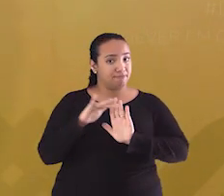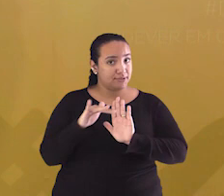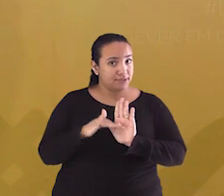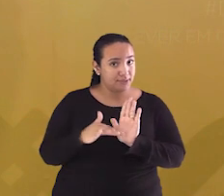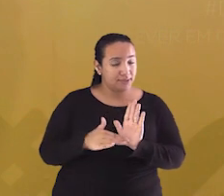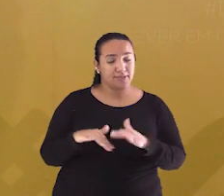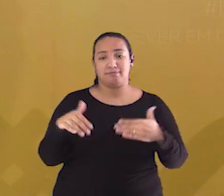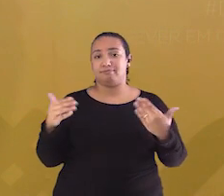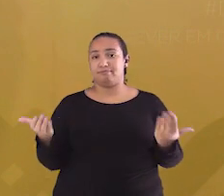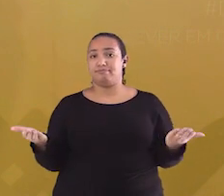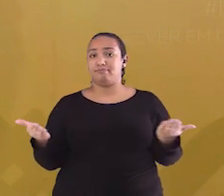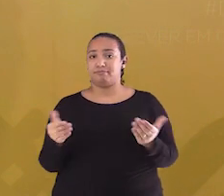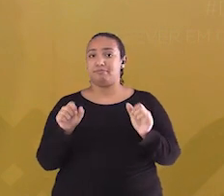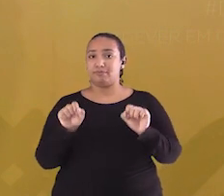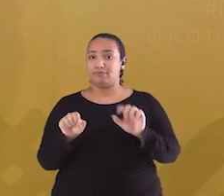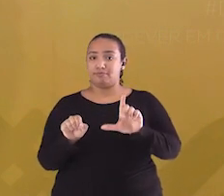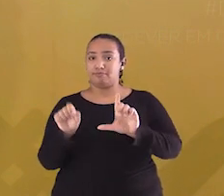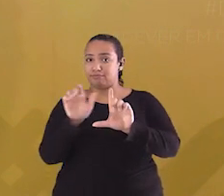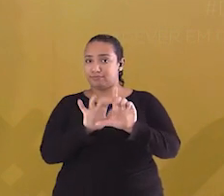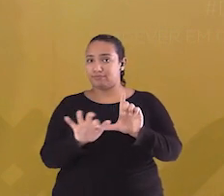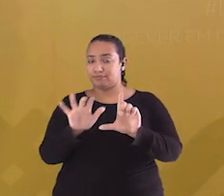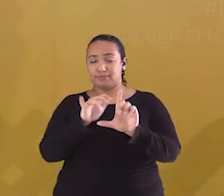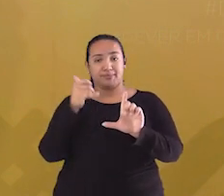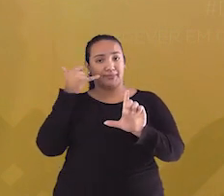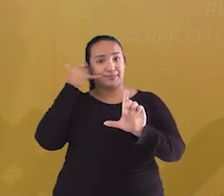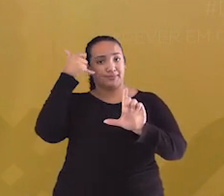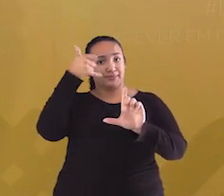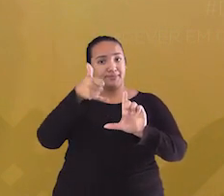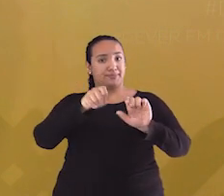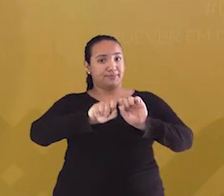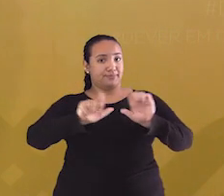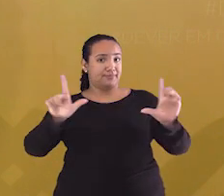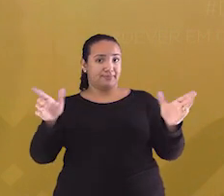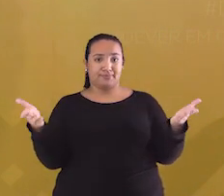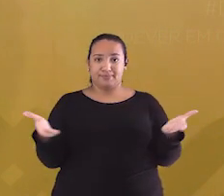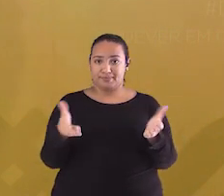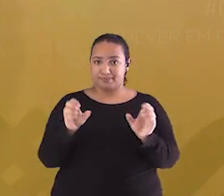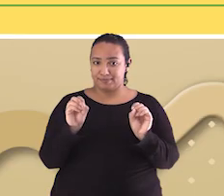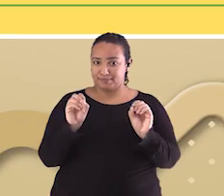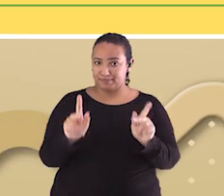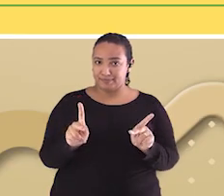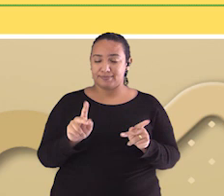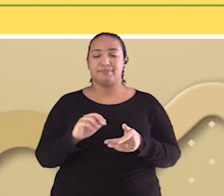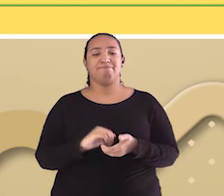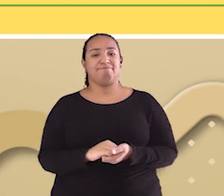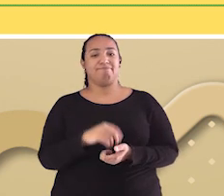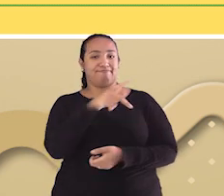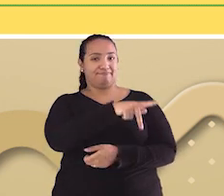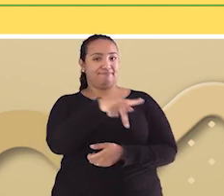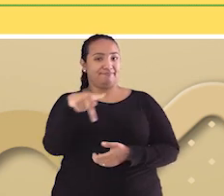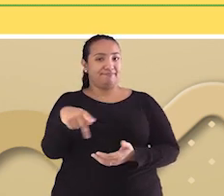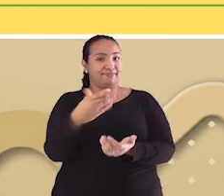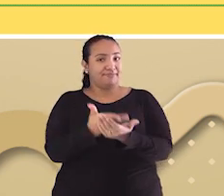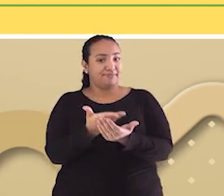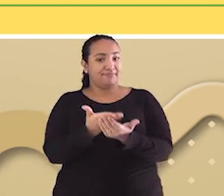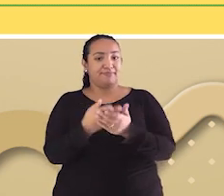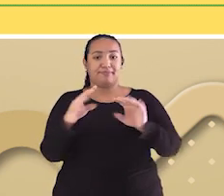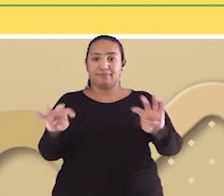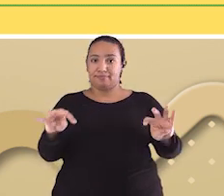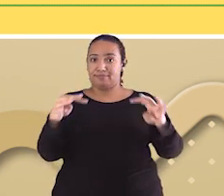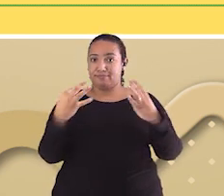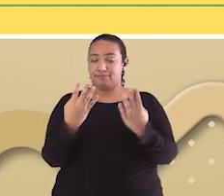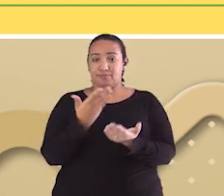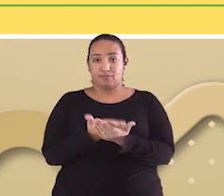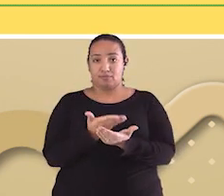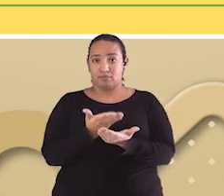Para isso, é só apontar a câmera do celular para o código QR que aparece na tela, ok? Aos professores e professoras que nos